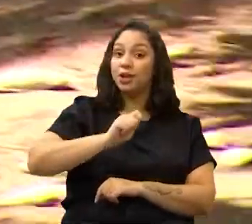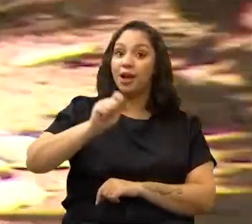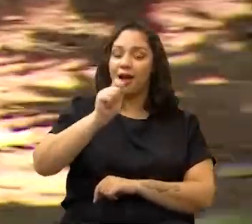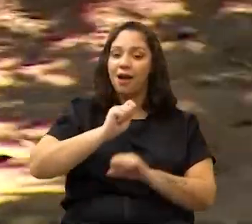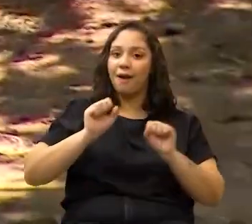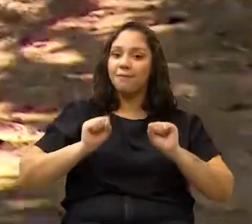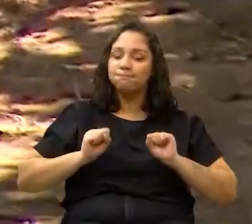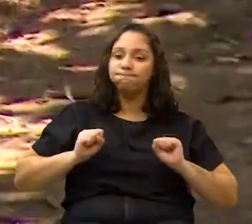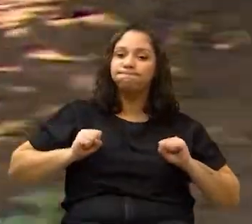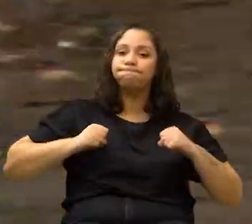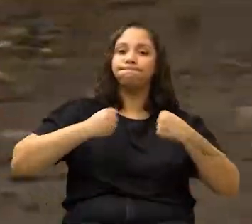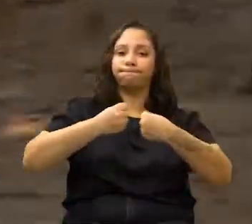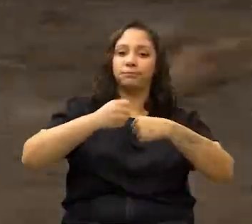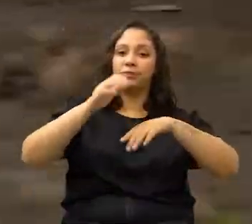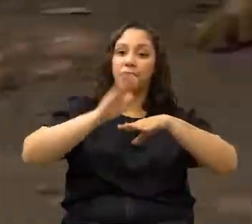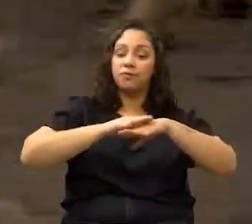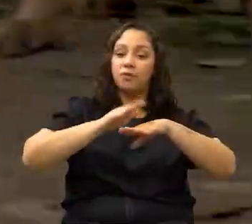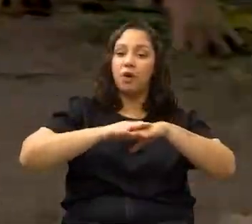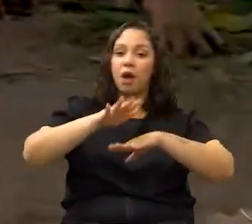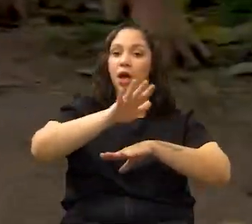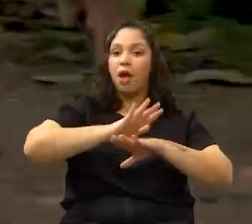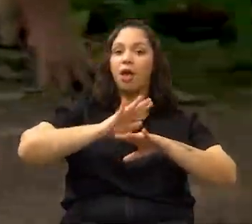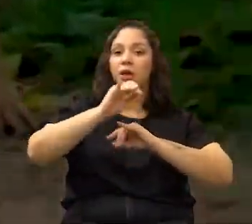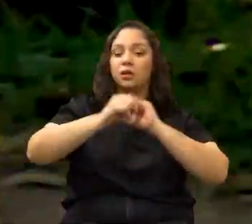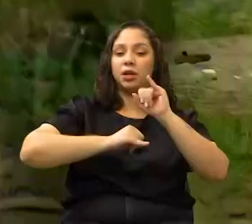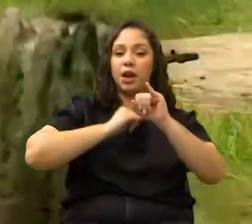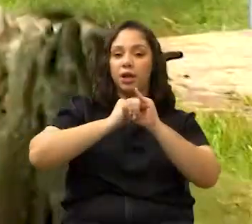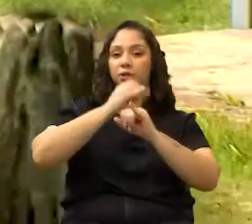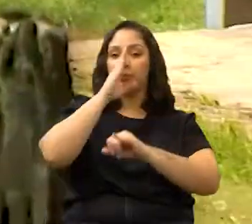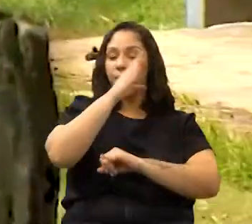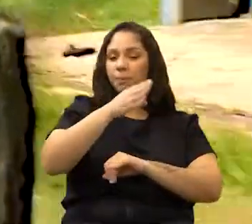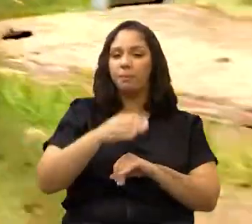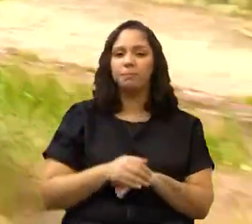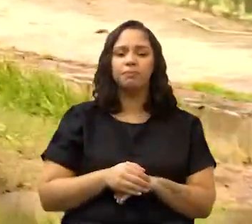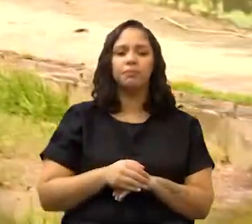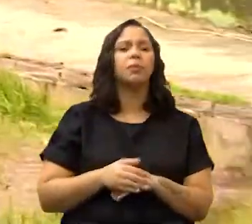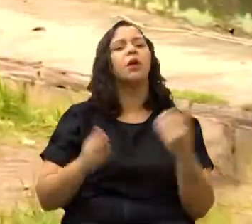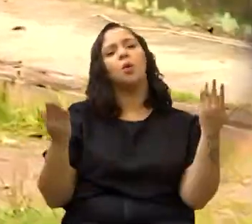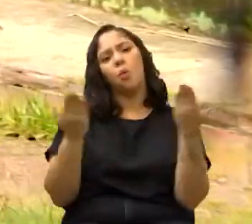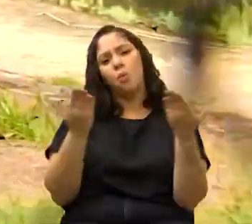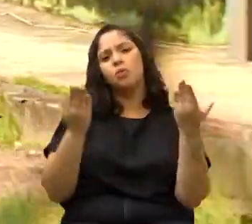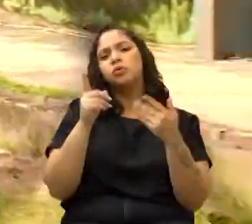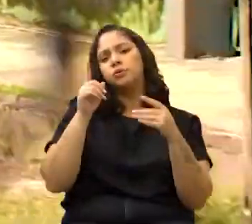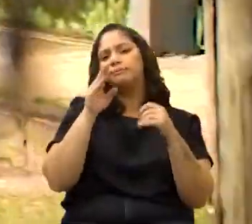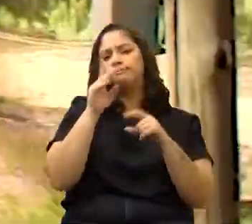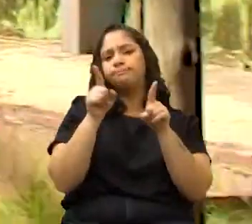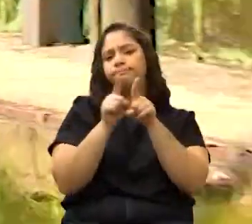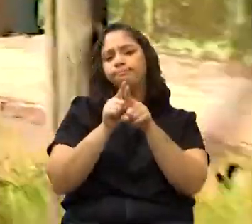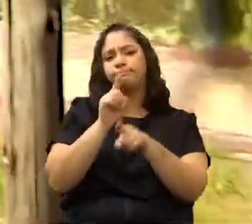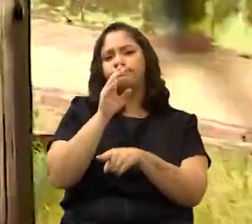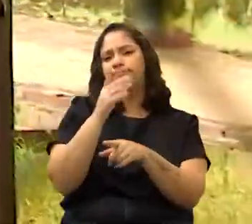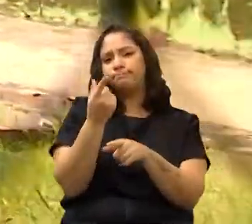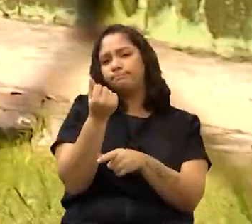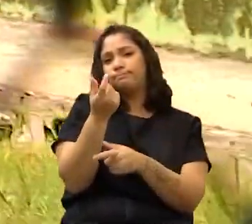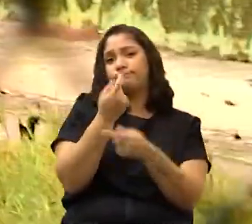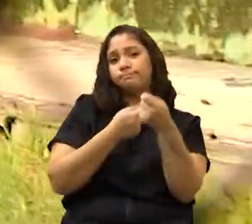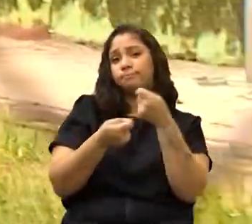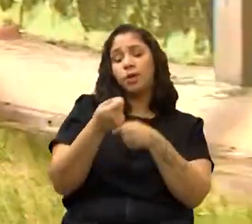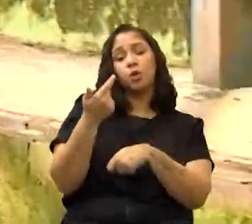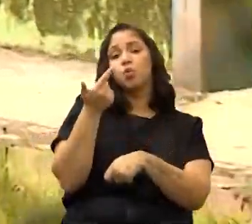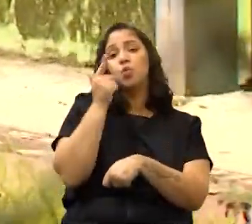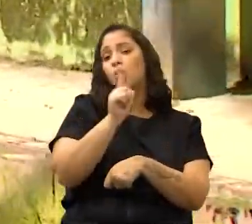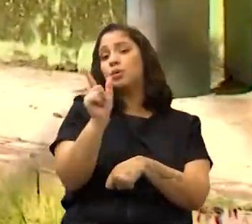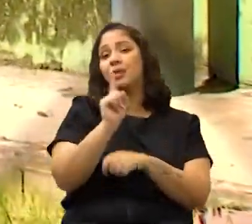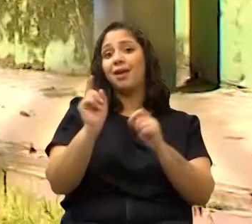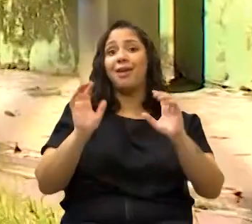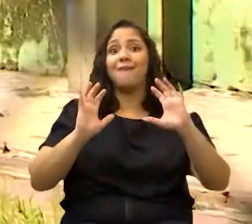da associação são intensificadas no meio digital. Hoje, até por questão de recursos, a gente não